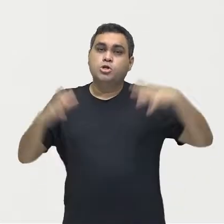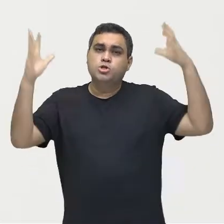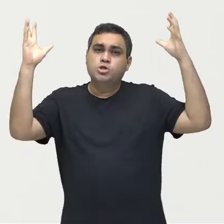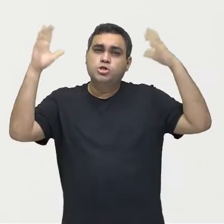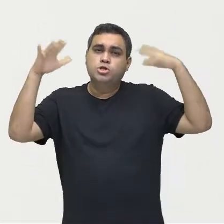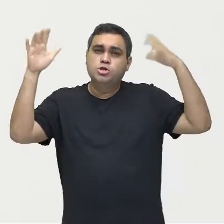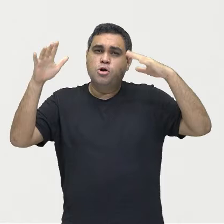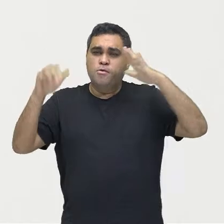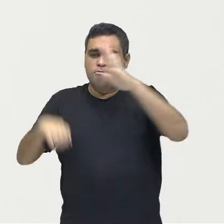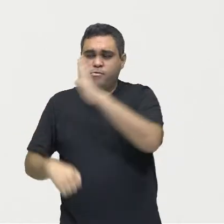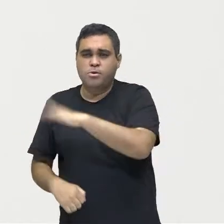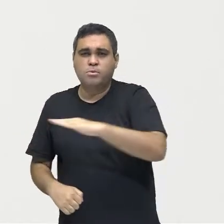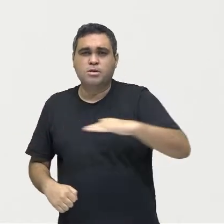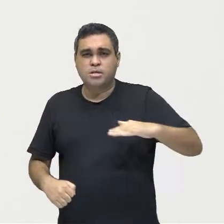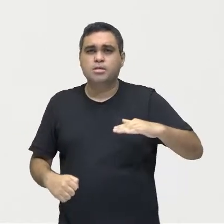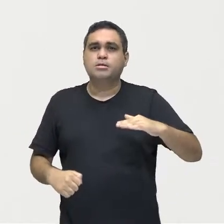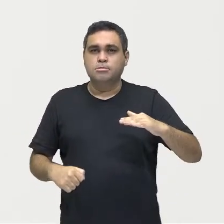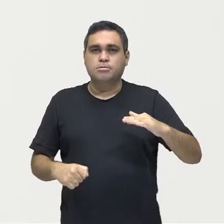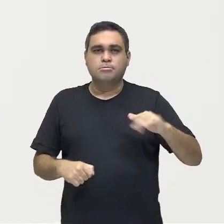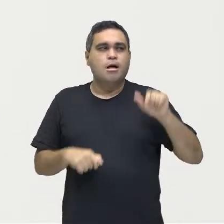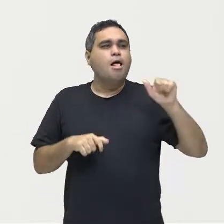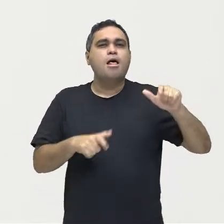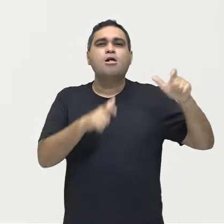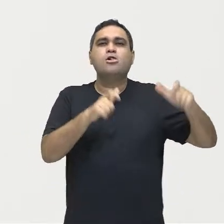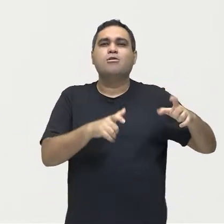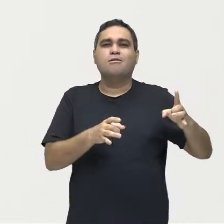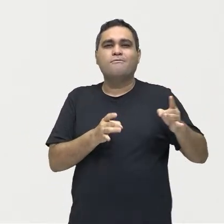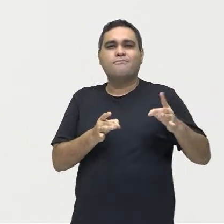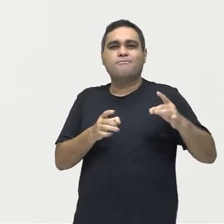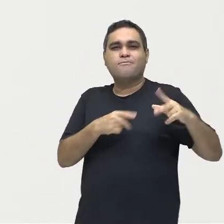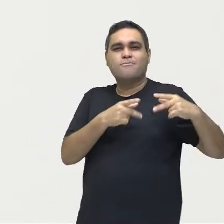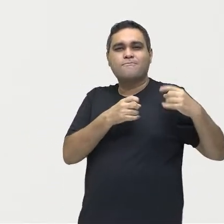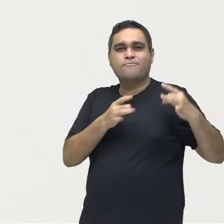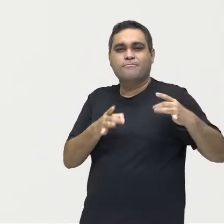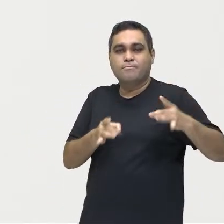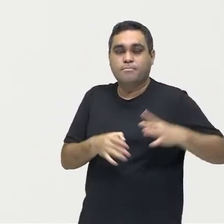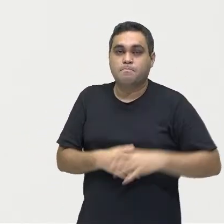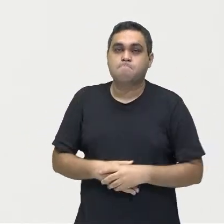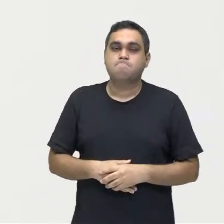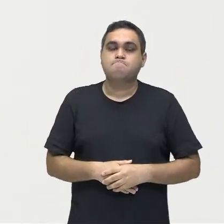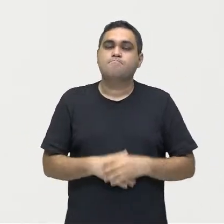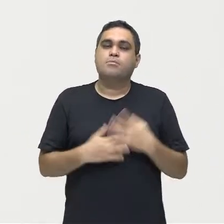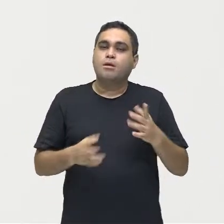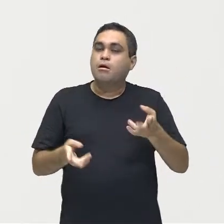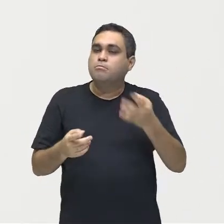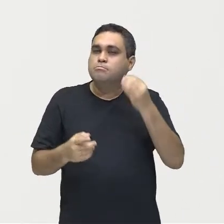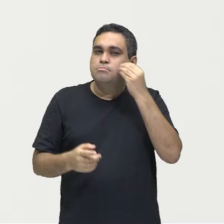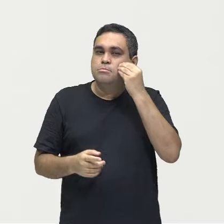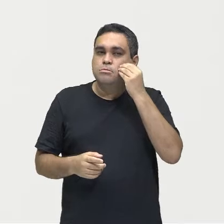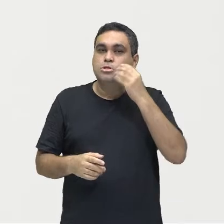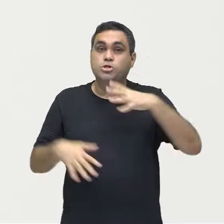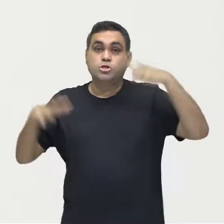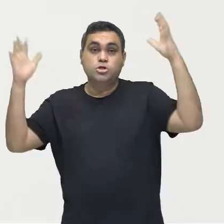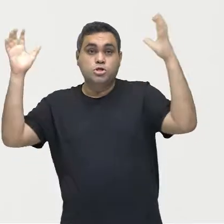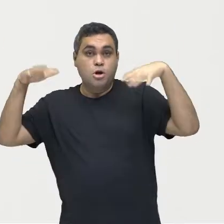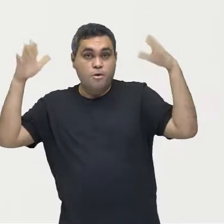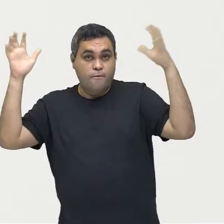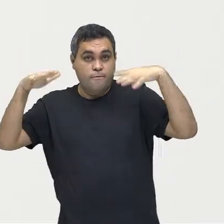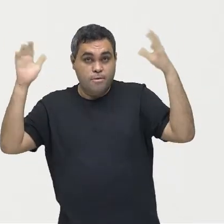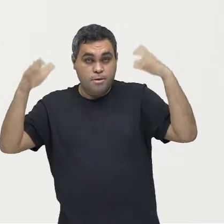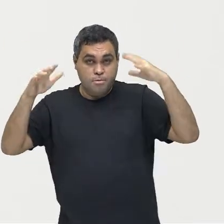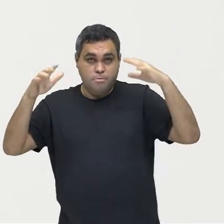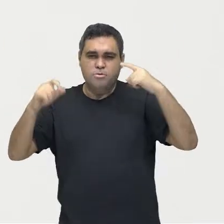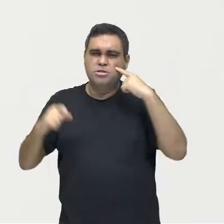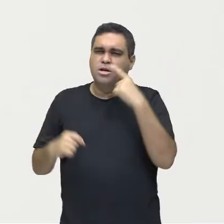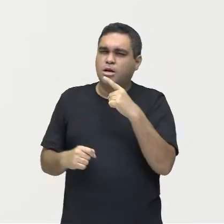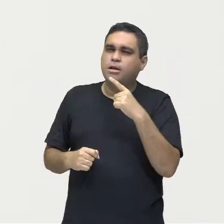Choviam crianças na distribuição de brindes. Eu quero que você observe uma coisa. Choviam aqui é um verbo que, quando